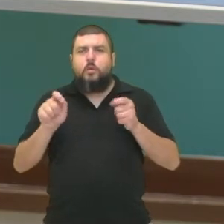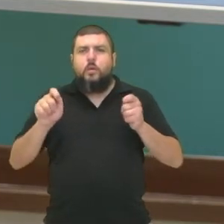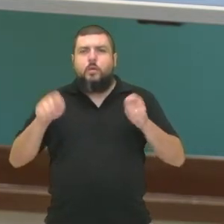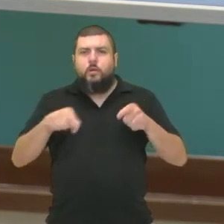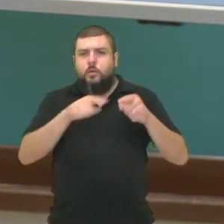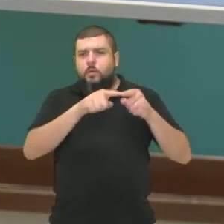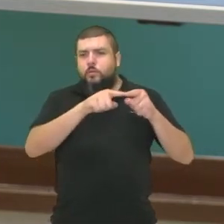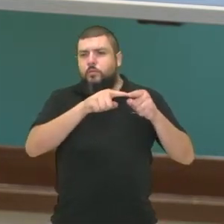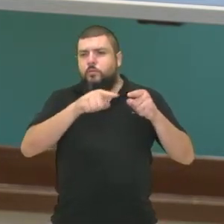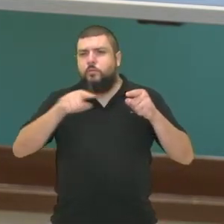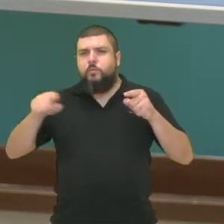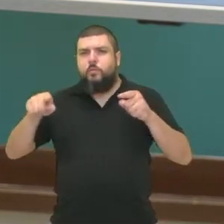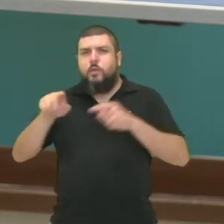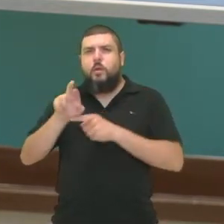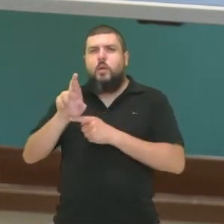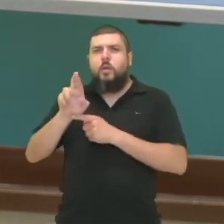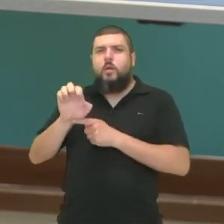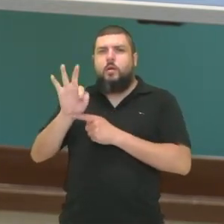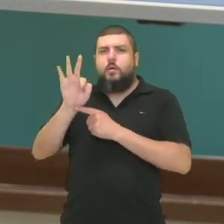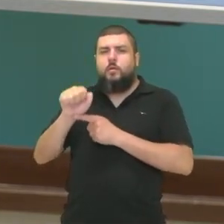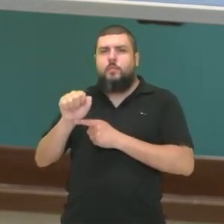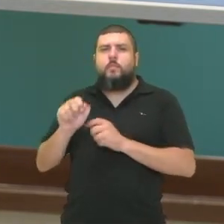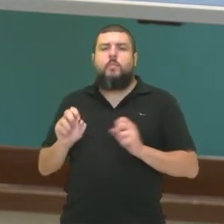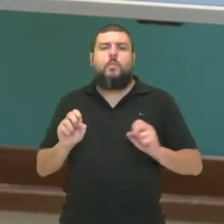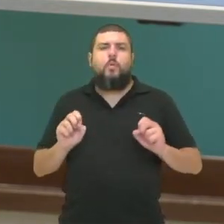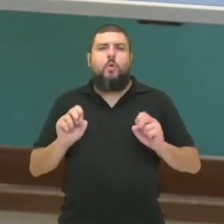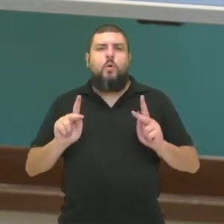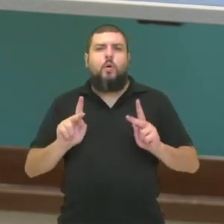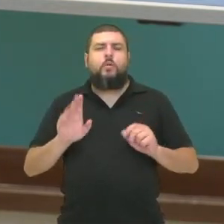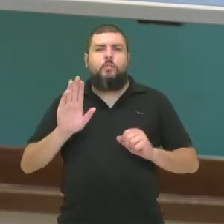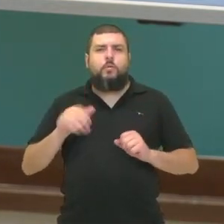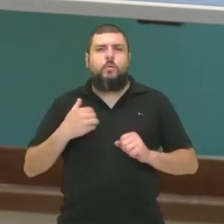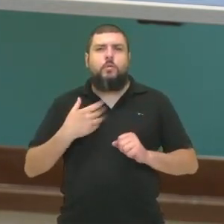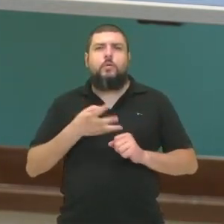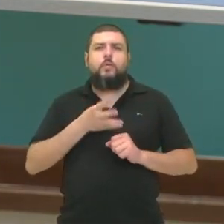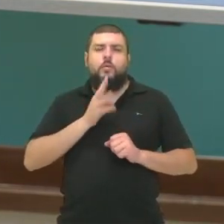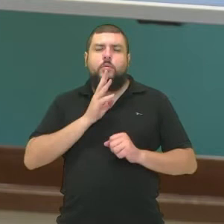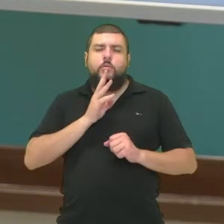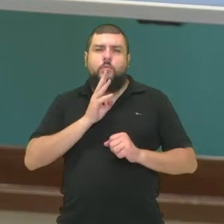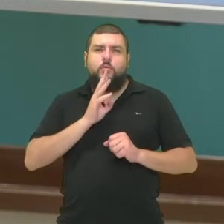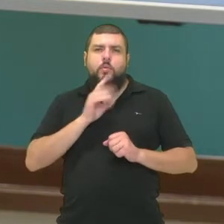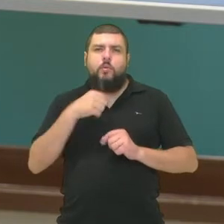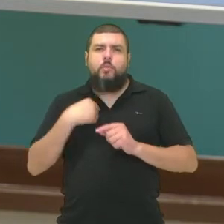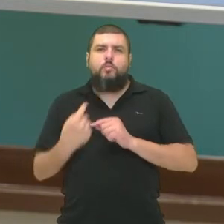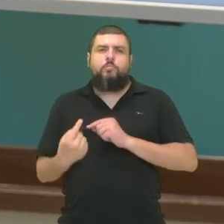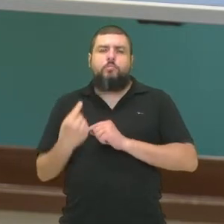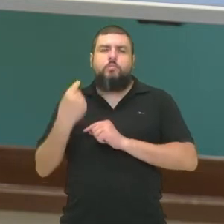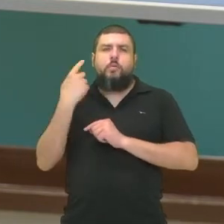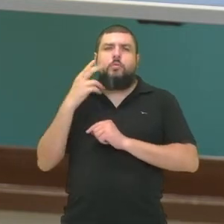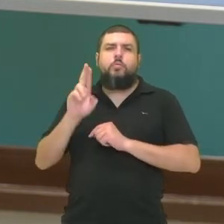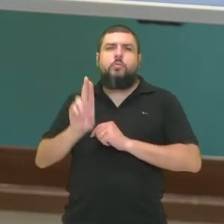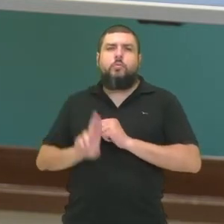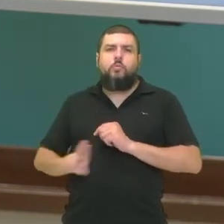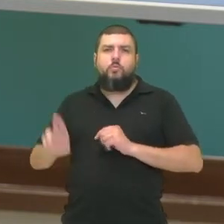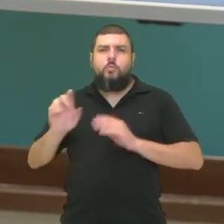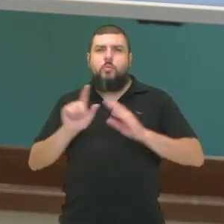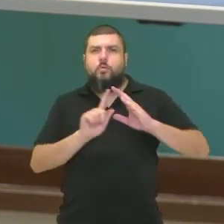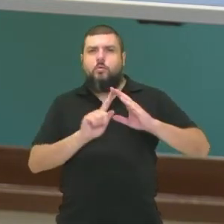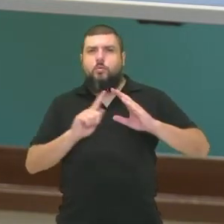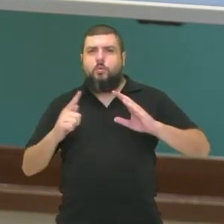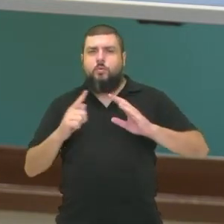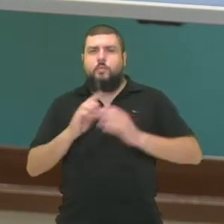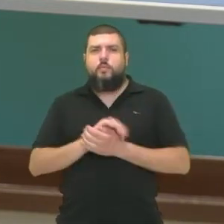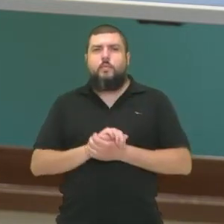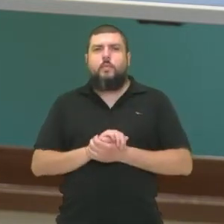uma reta. Esse princípio a gente conhece desde que a gente começou a trabalhar com a geometria básica, né? Mas agora,